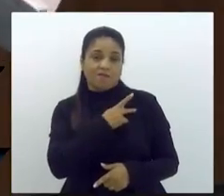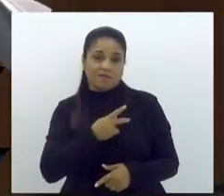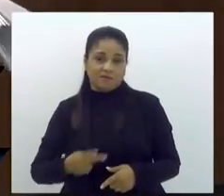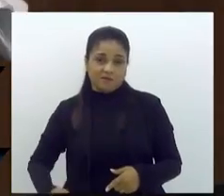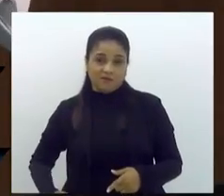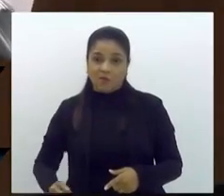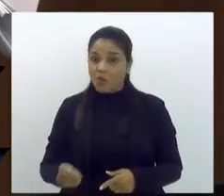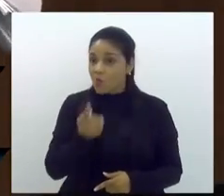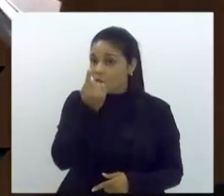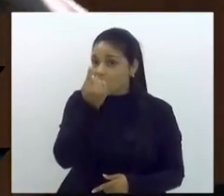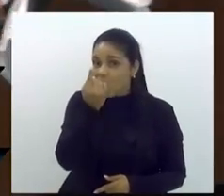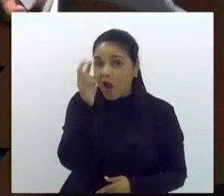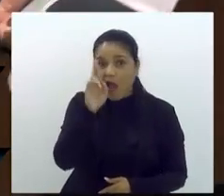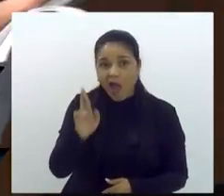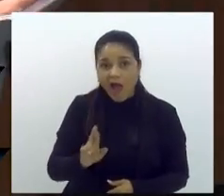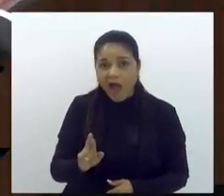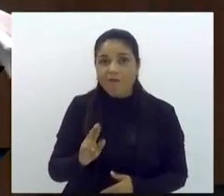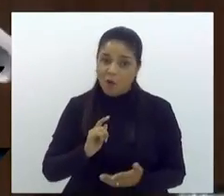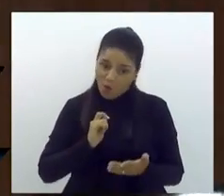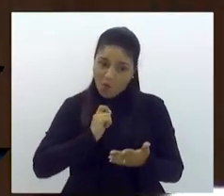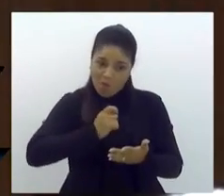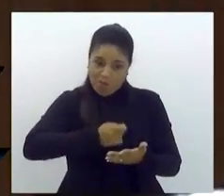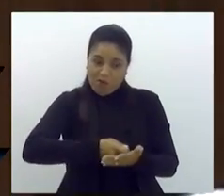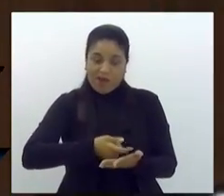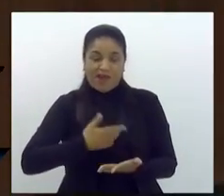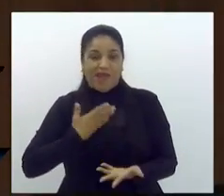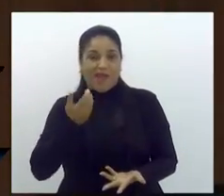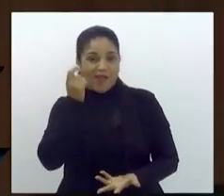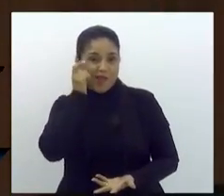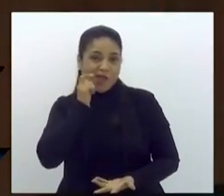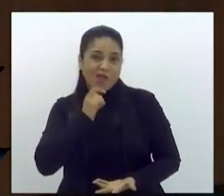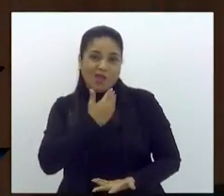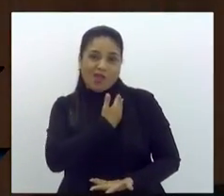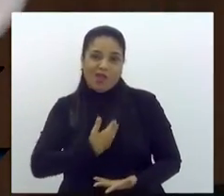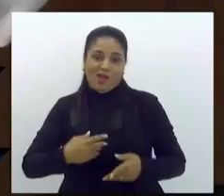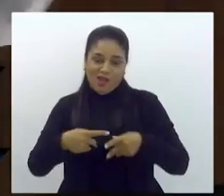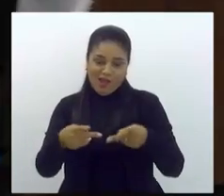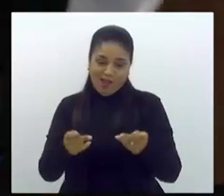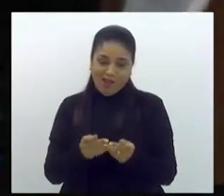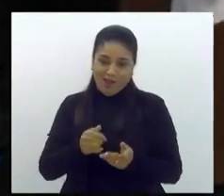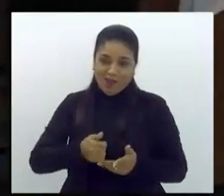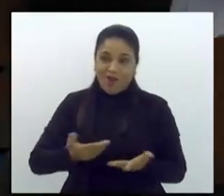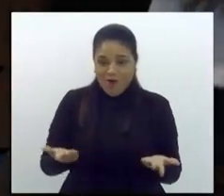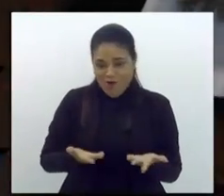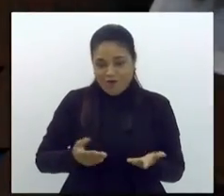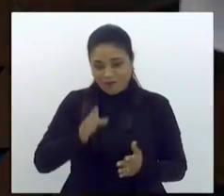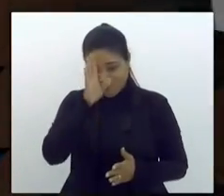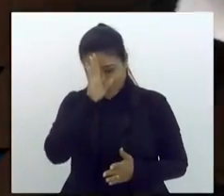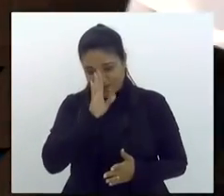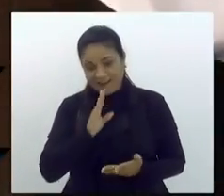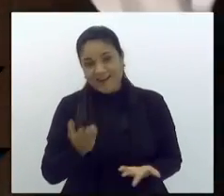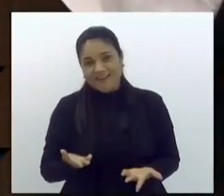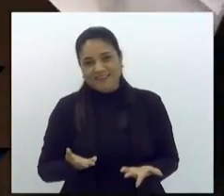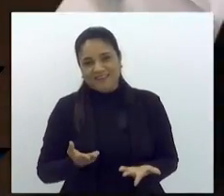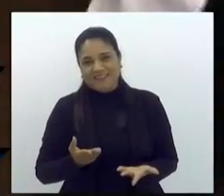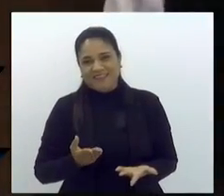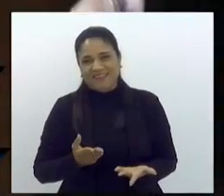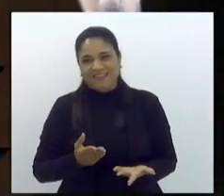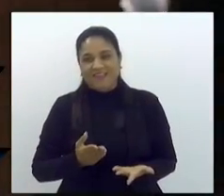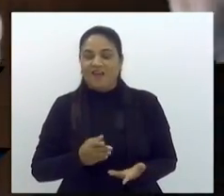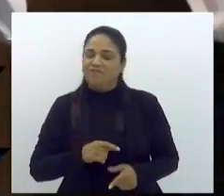real o almoço de pagar o governador hoje foi de graça